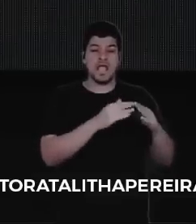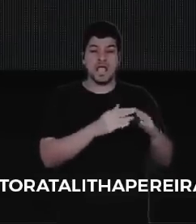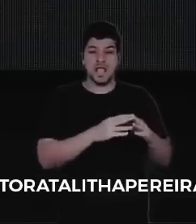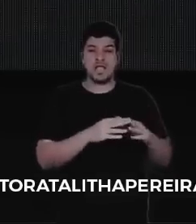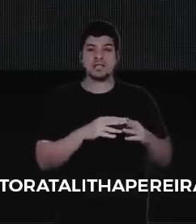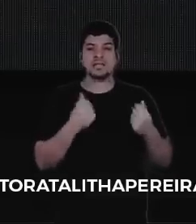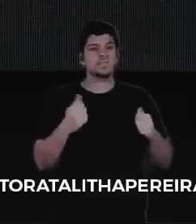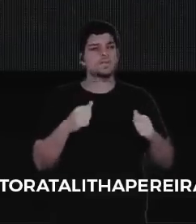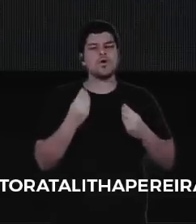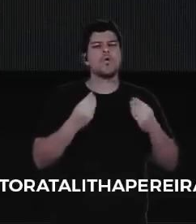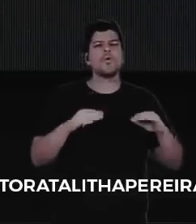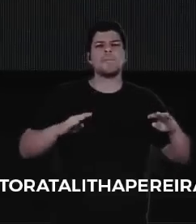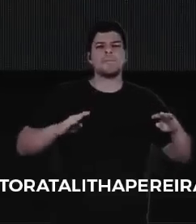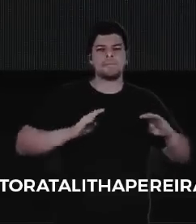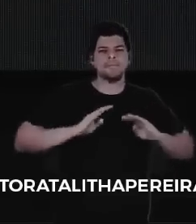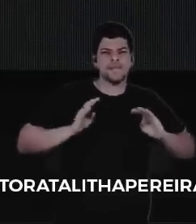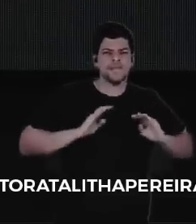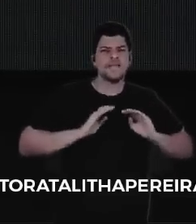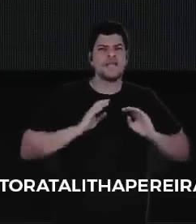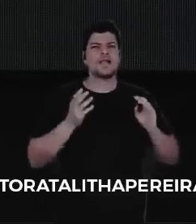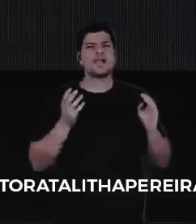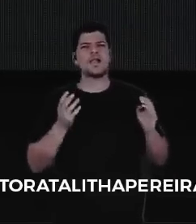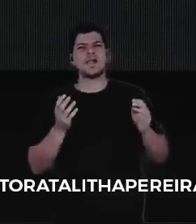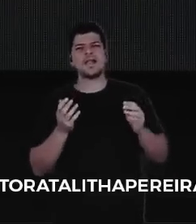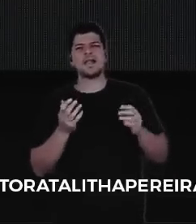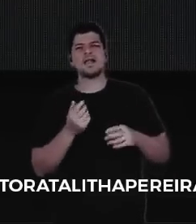tendo que malhar, tendo que